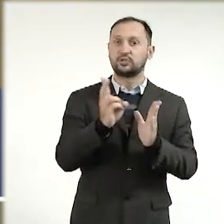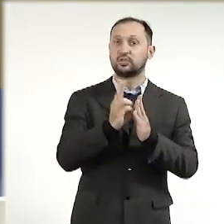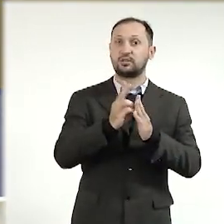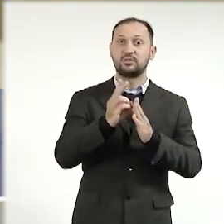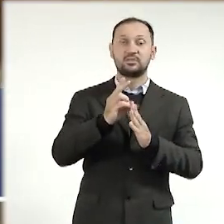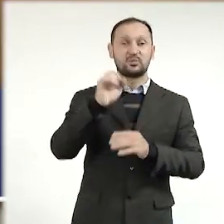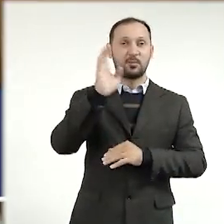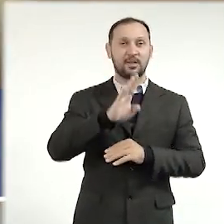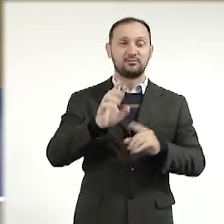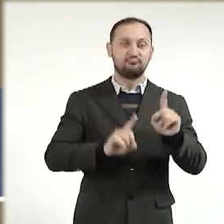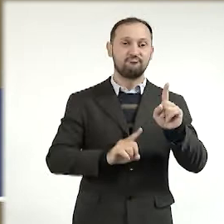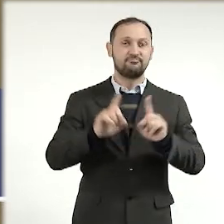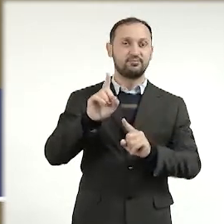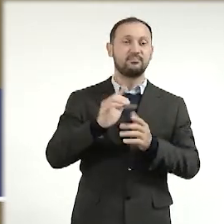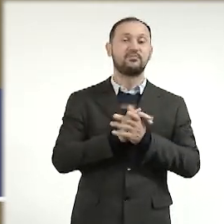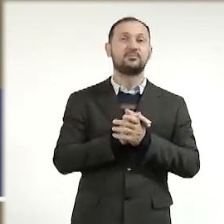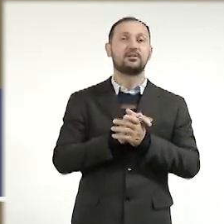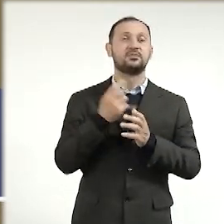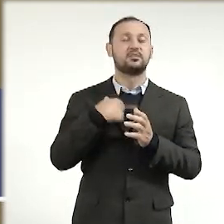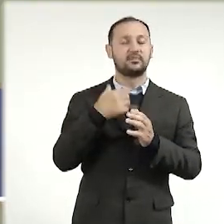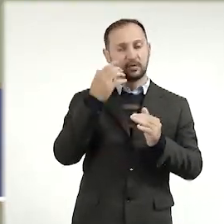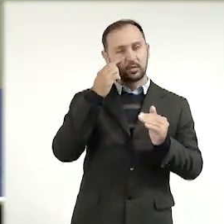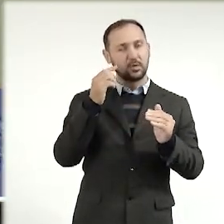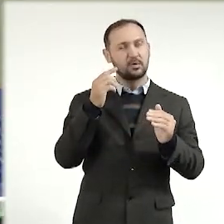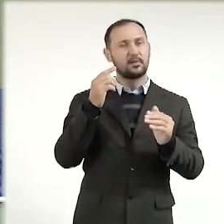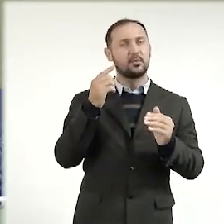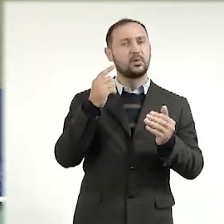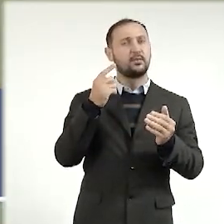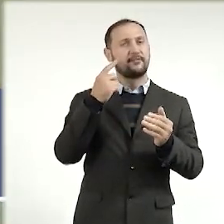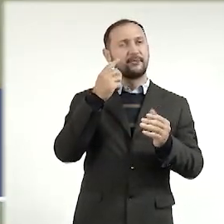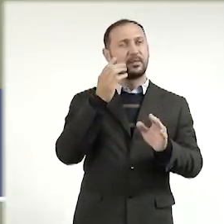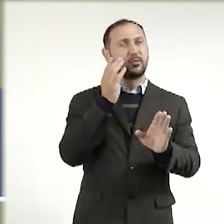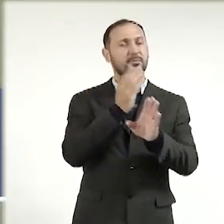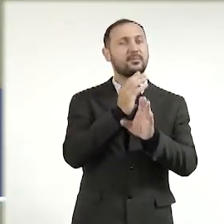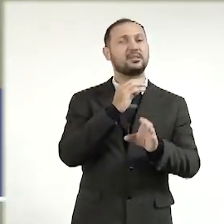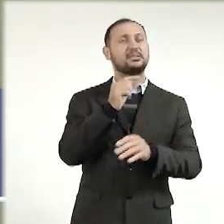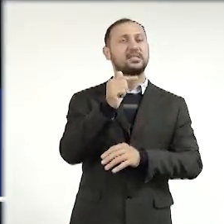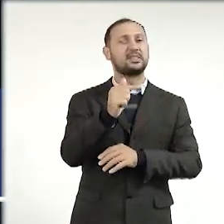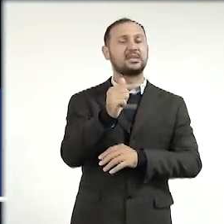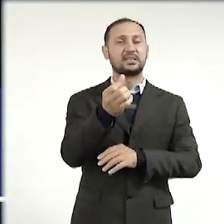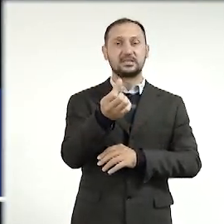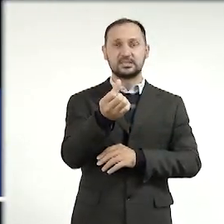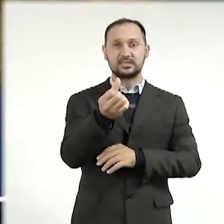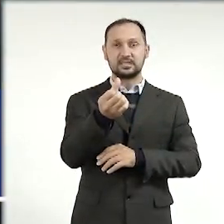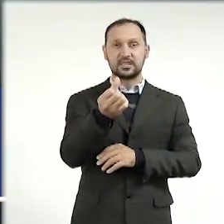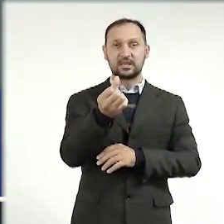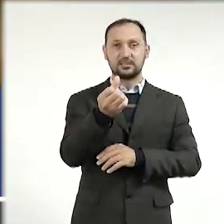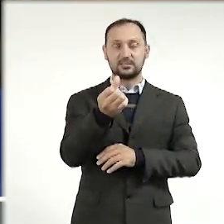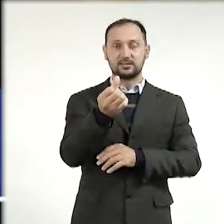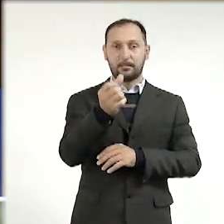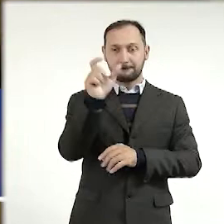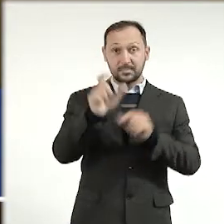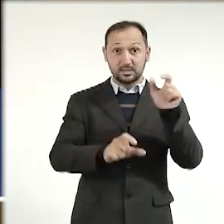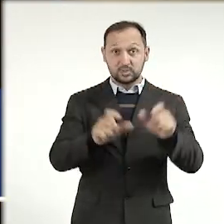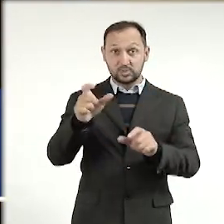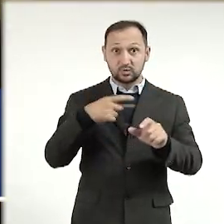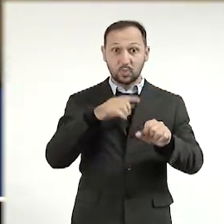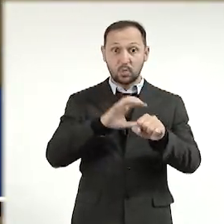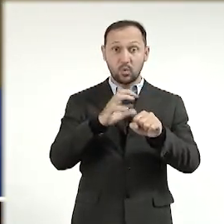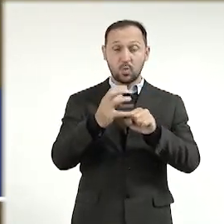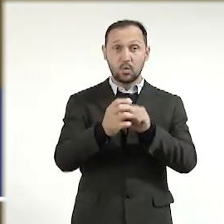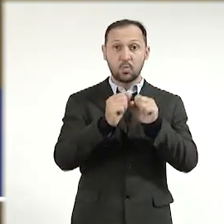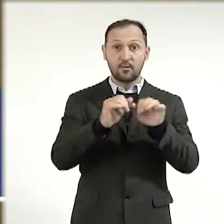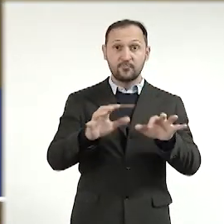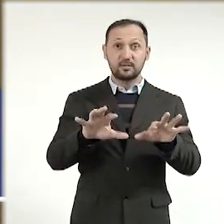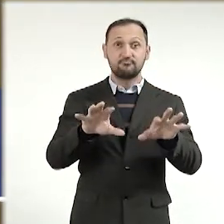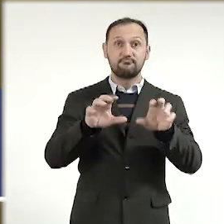indígena do Brasil. Já foram confirmados, até o dia 2 de junho, 76 casos de Covid,